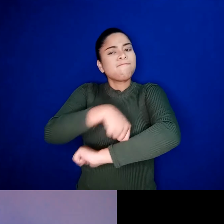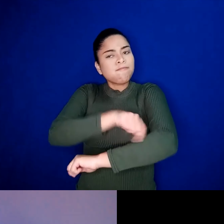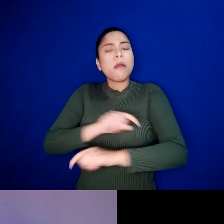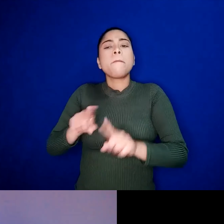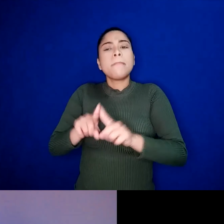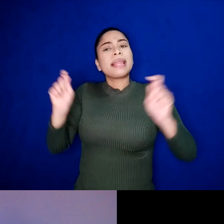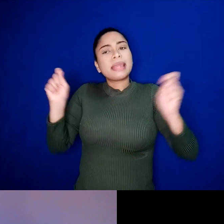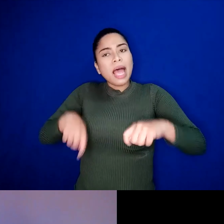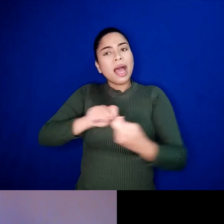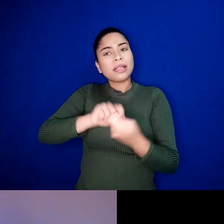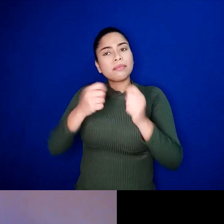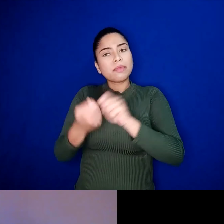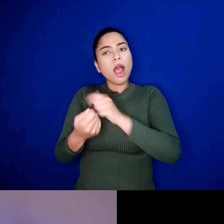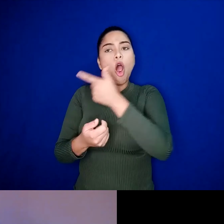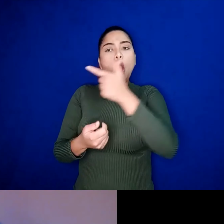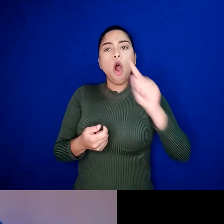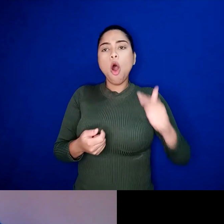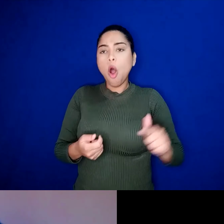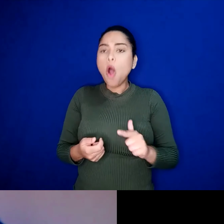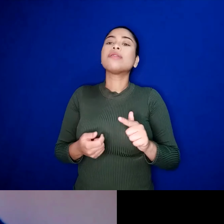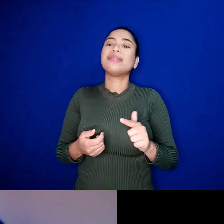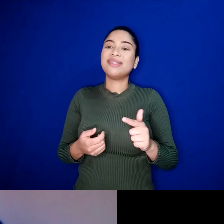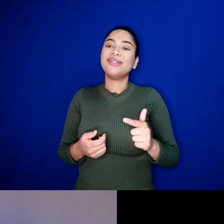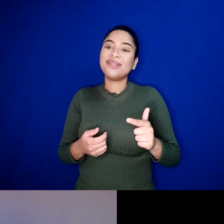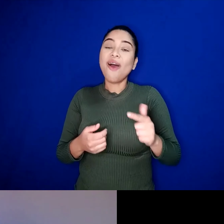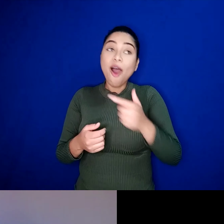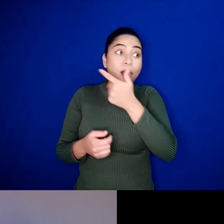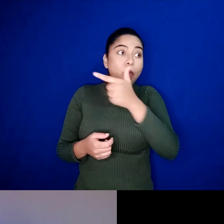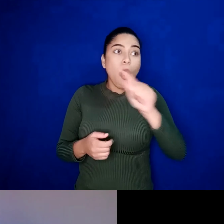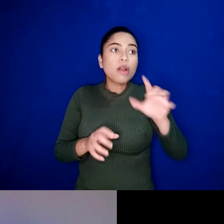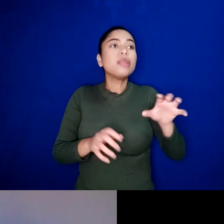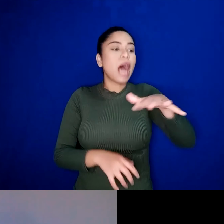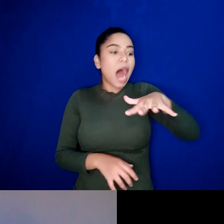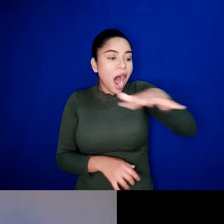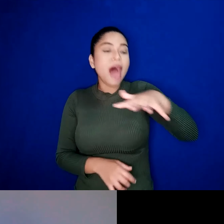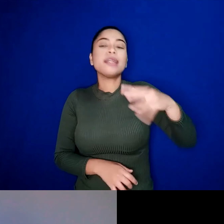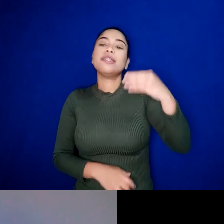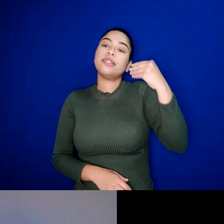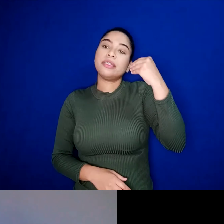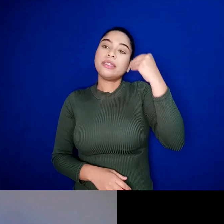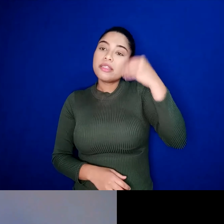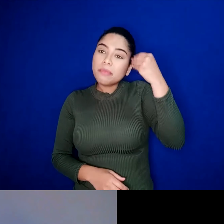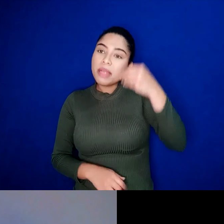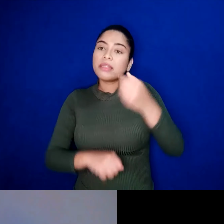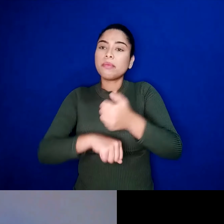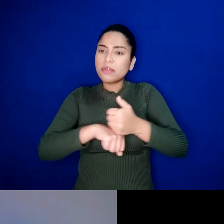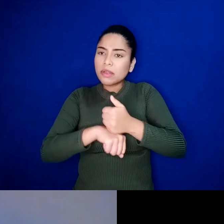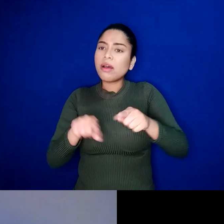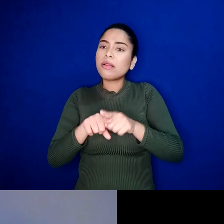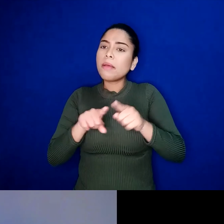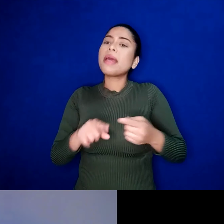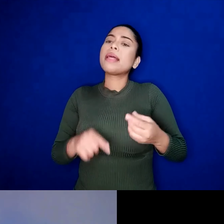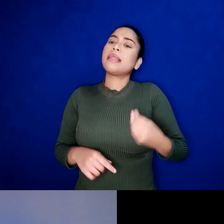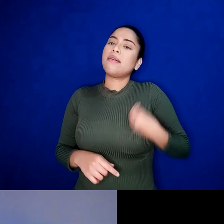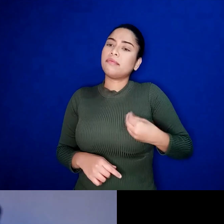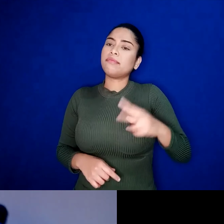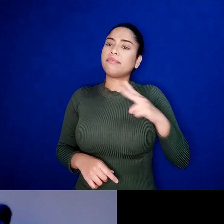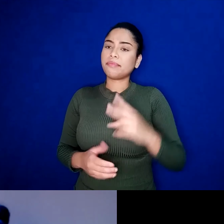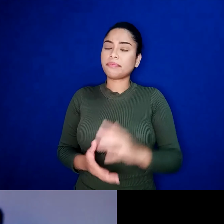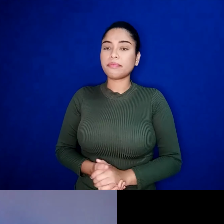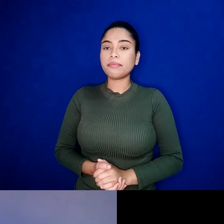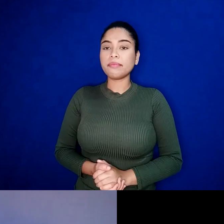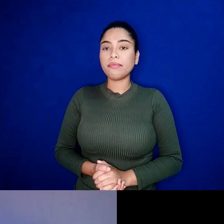a elementos assim da da vida profissional afetivo seca estou aqui há 66 mente tem algumas